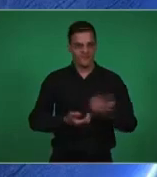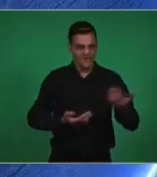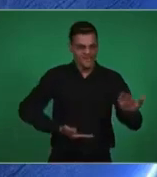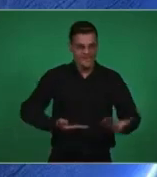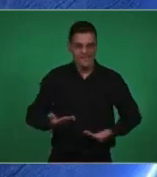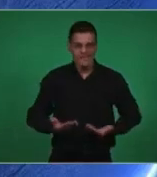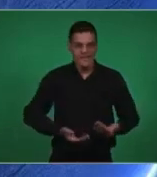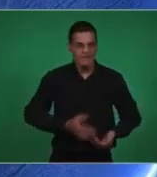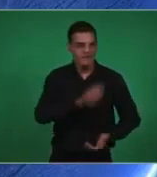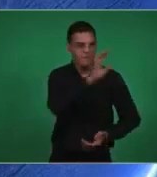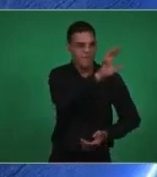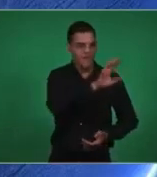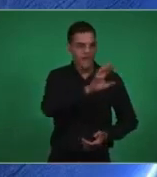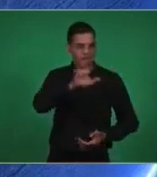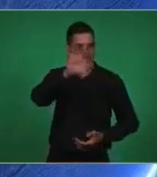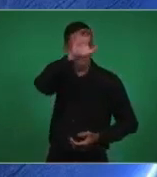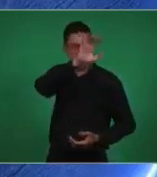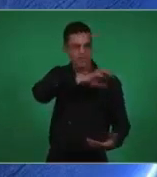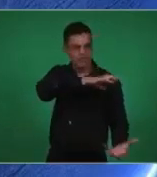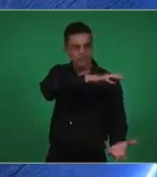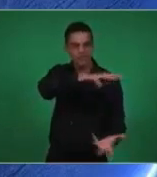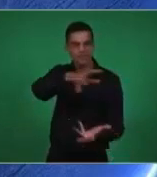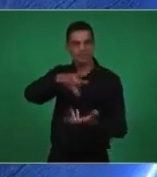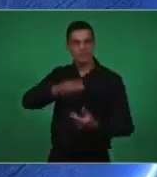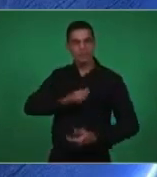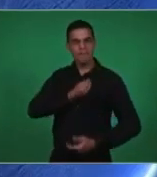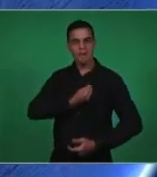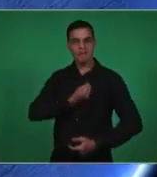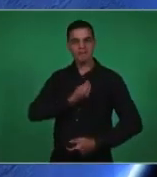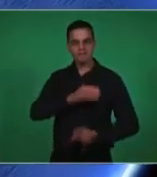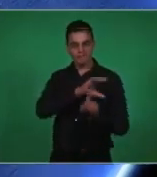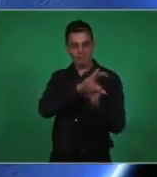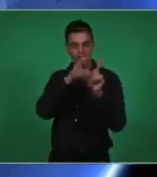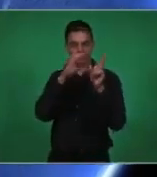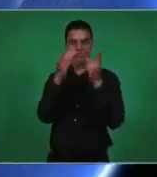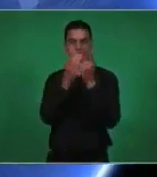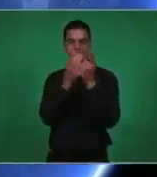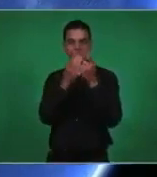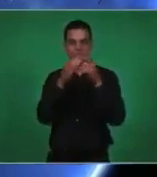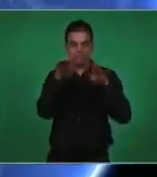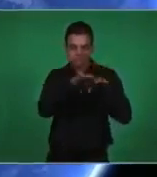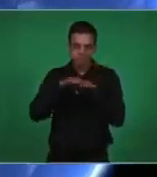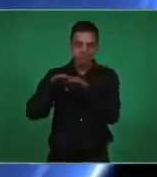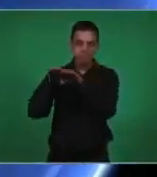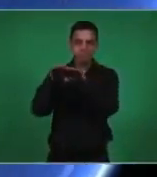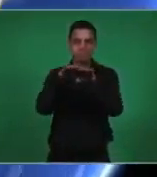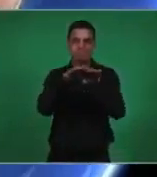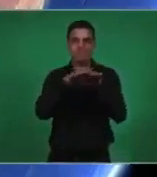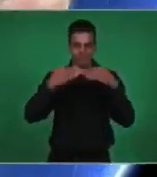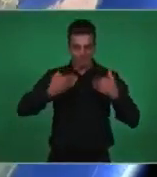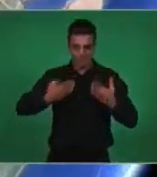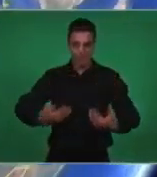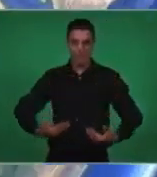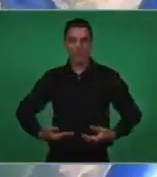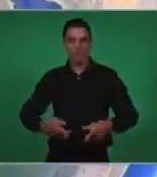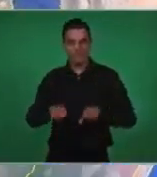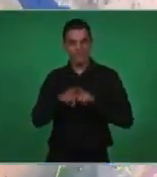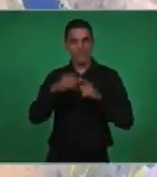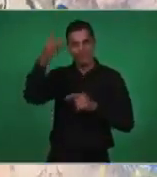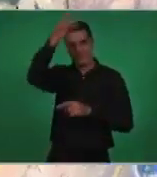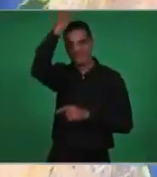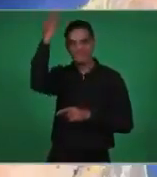Todas as partes do mundo participam de um mesmo culto, em conjunto, no mesmo corpo e no mesmo